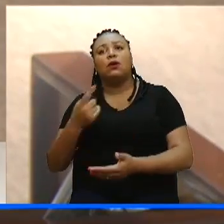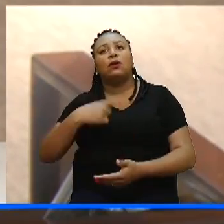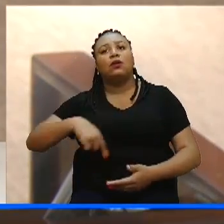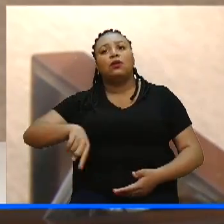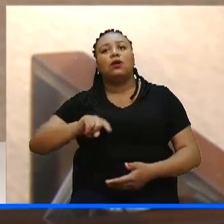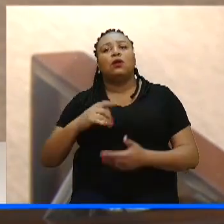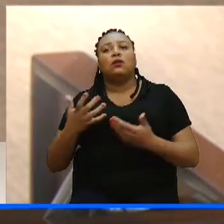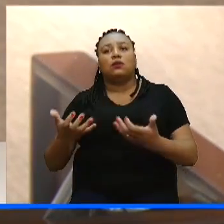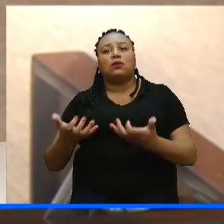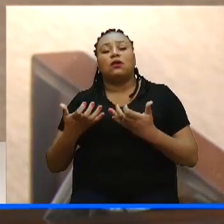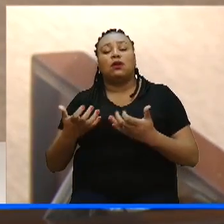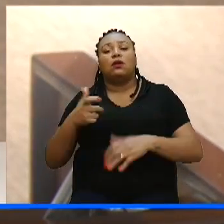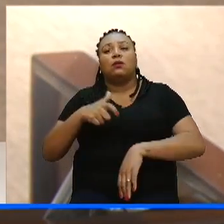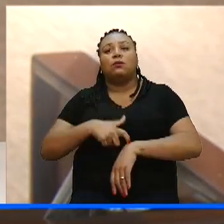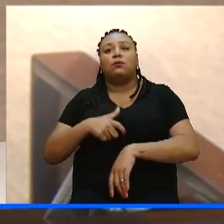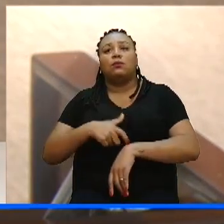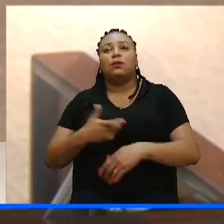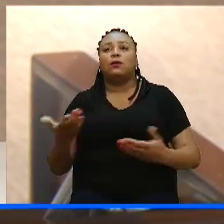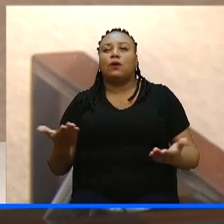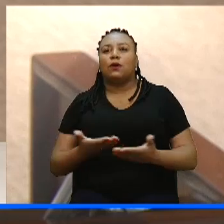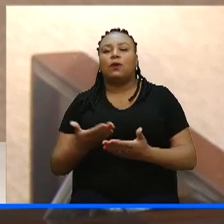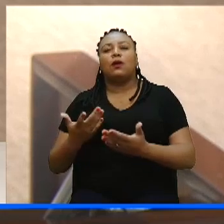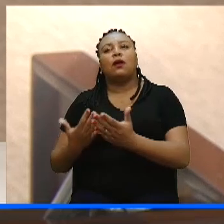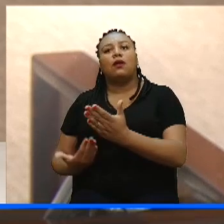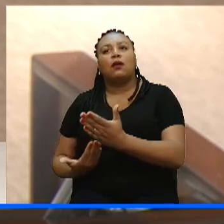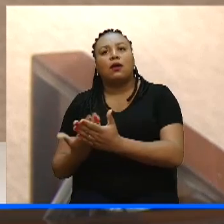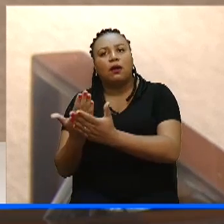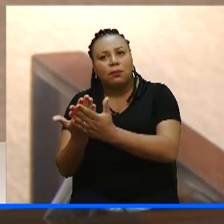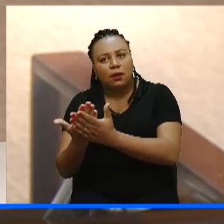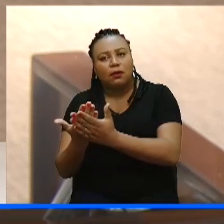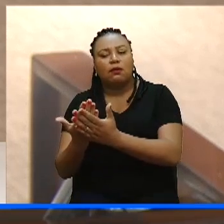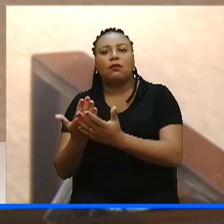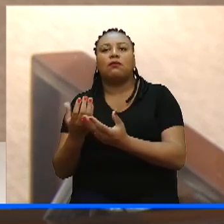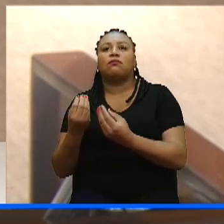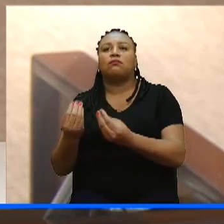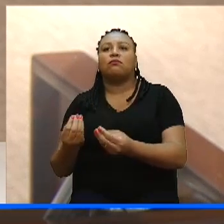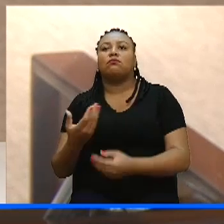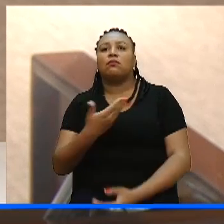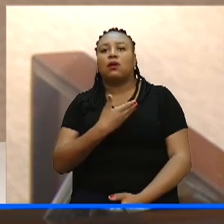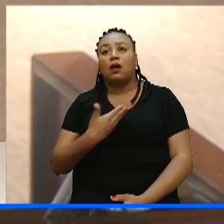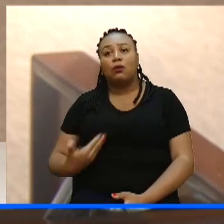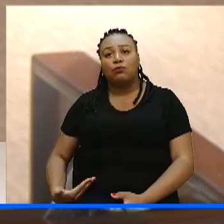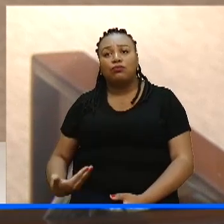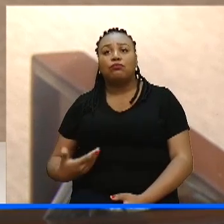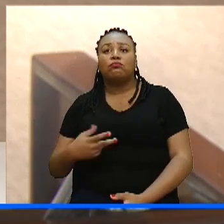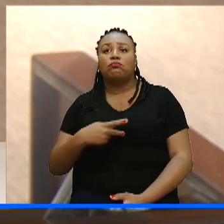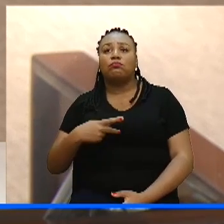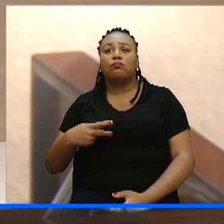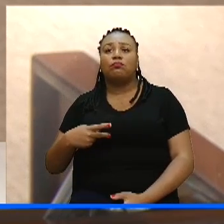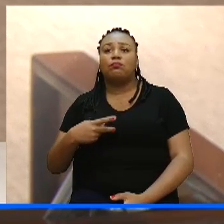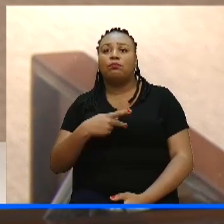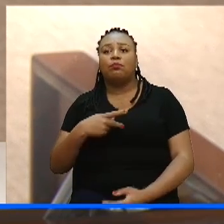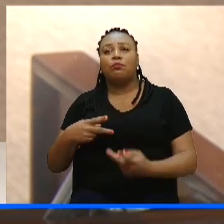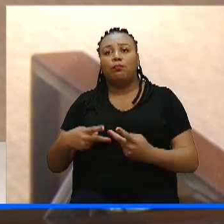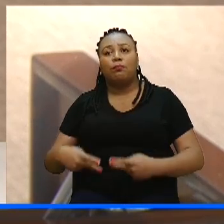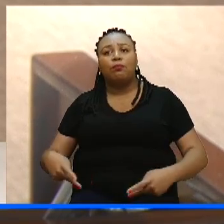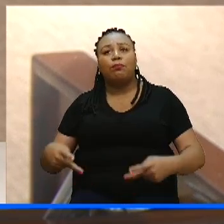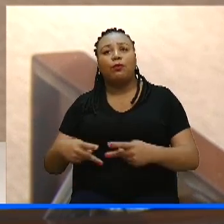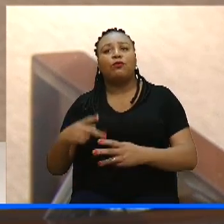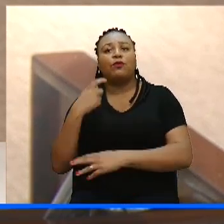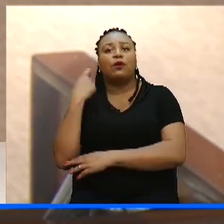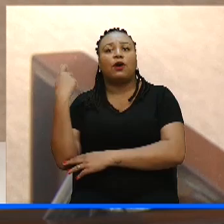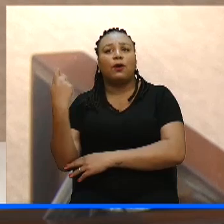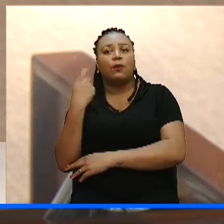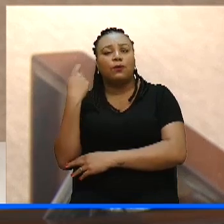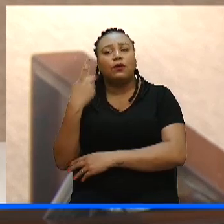queremos nesse instante encaminhar aos gaúchos e as gaúchas o nosso as recomendações